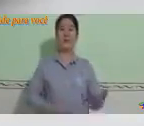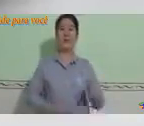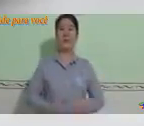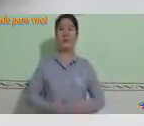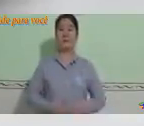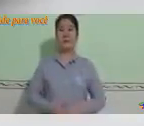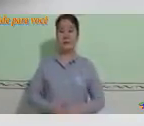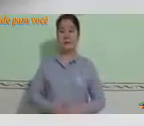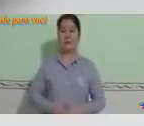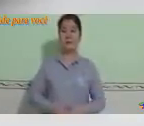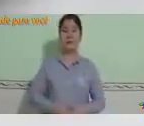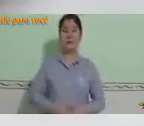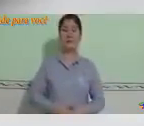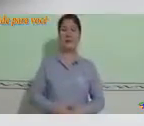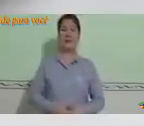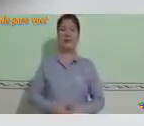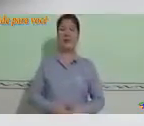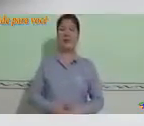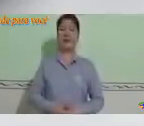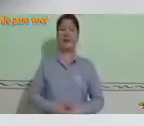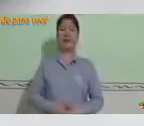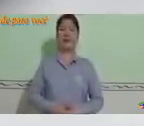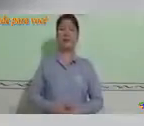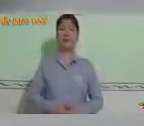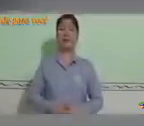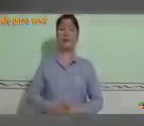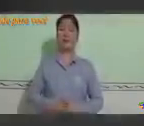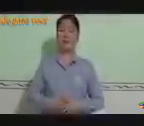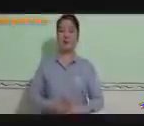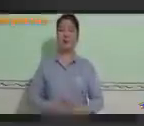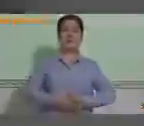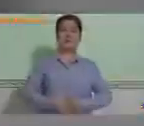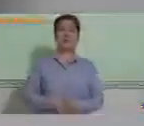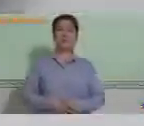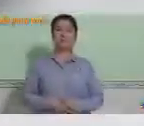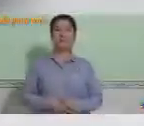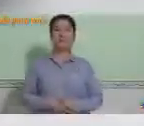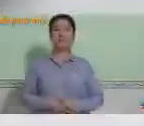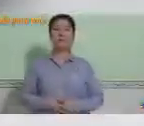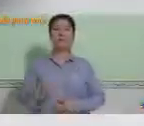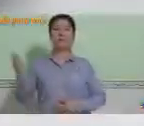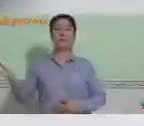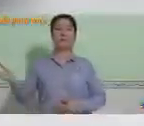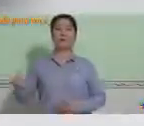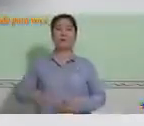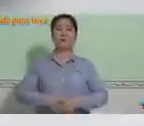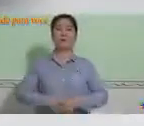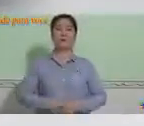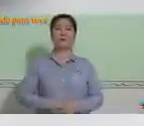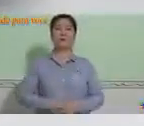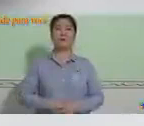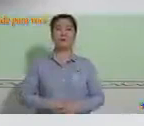Em alguns casos, vírgula, o médico pode recomendar o uso de corticoide oral, vírgula, que deve ser tomado pelo período